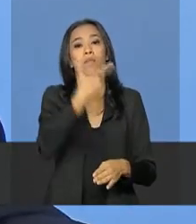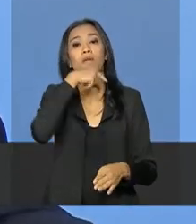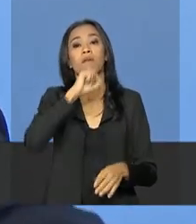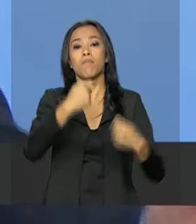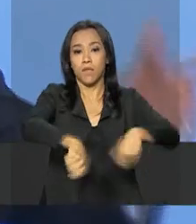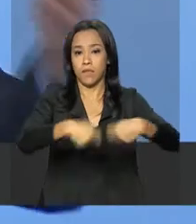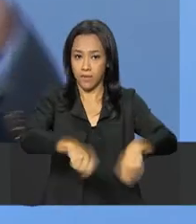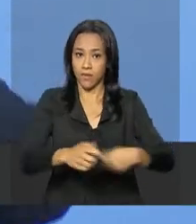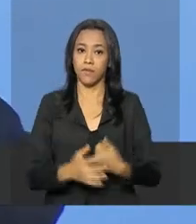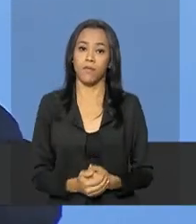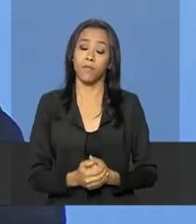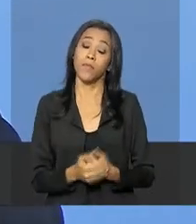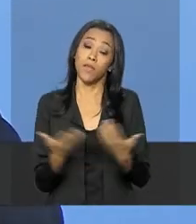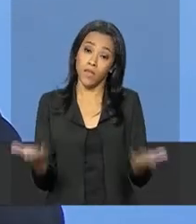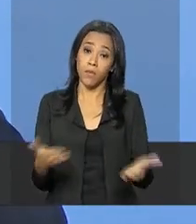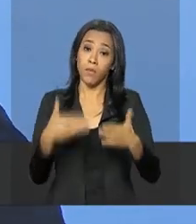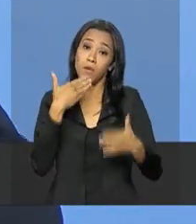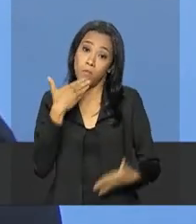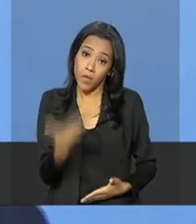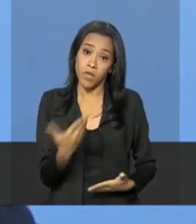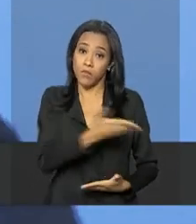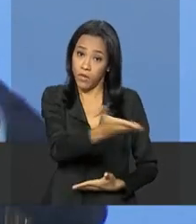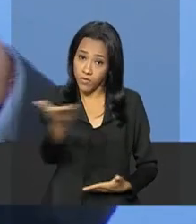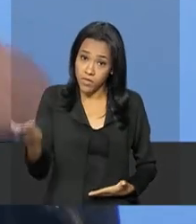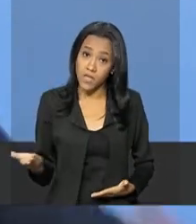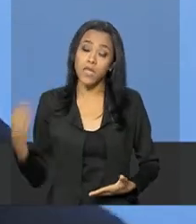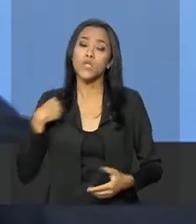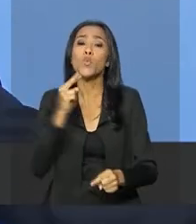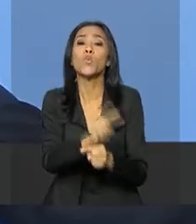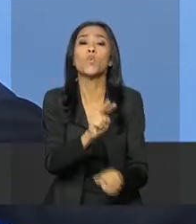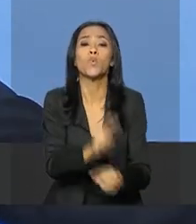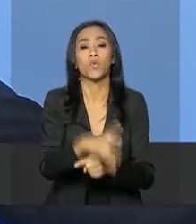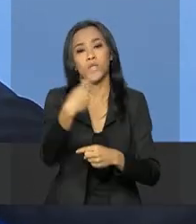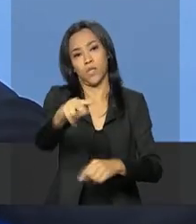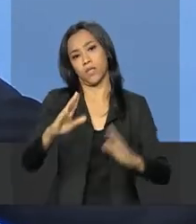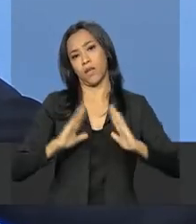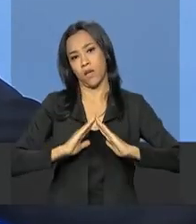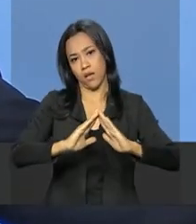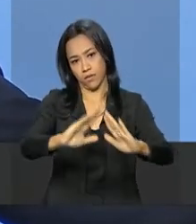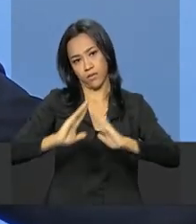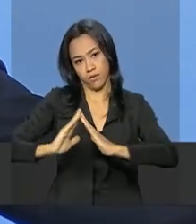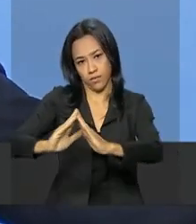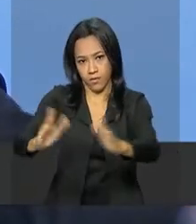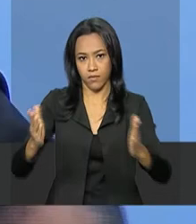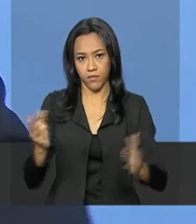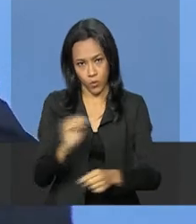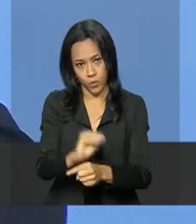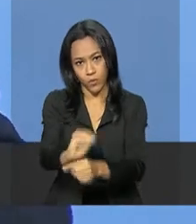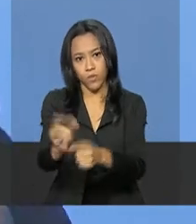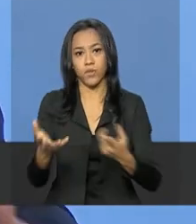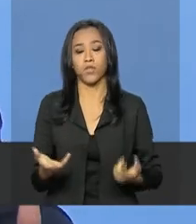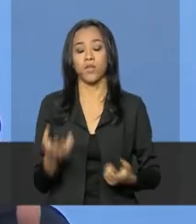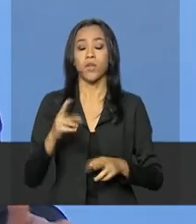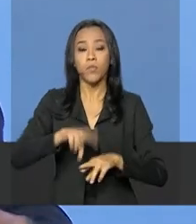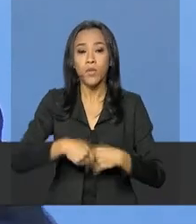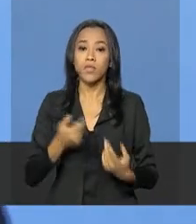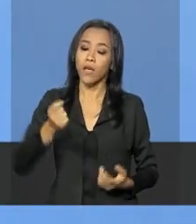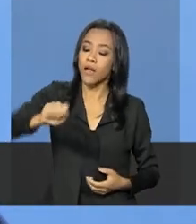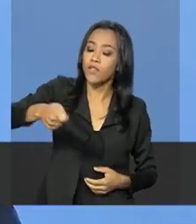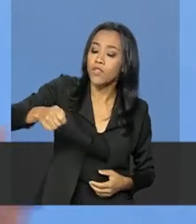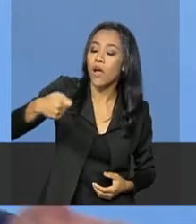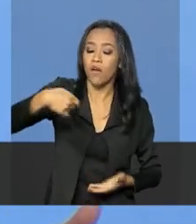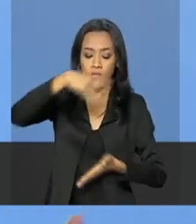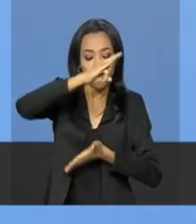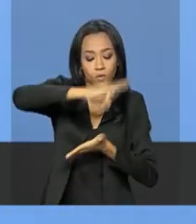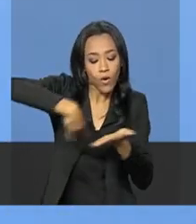vocês como todos pediram com servem o que tem não é sem razão que as chaves da prefeitura é